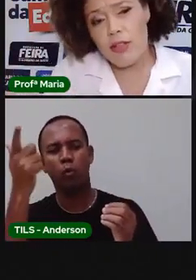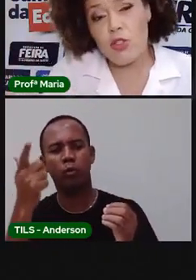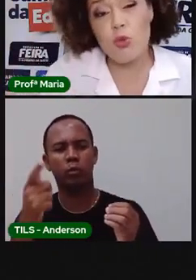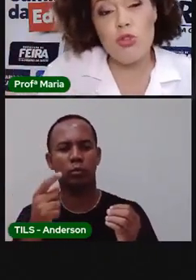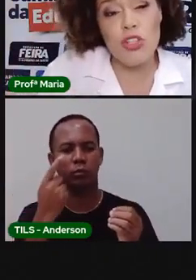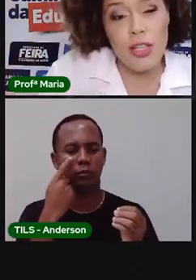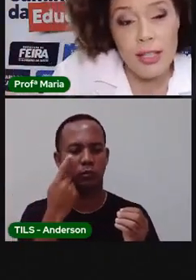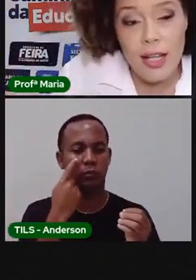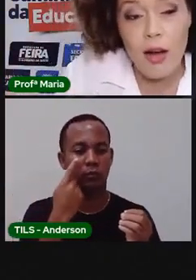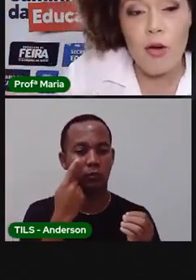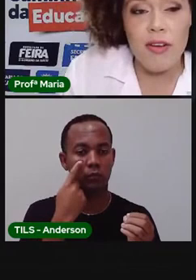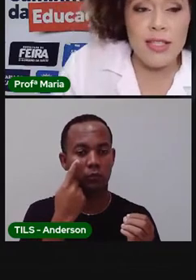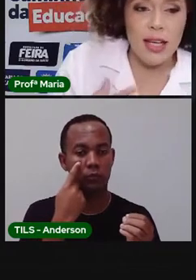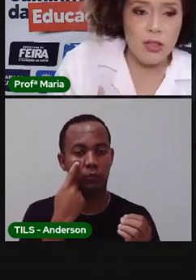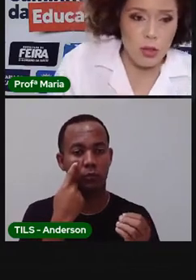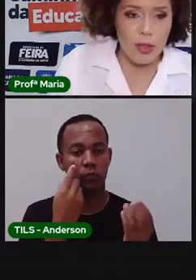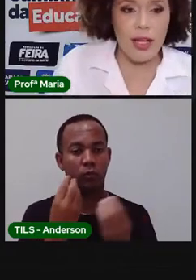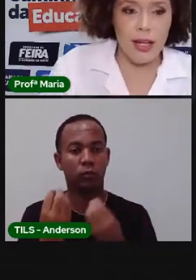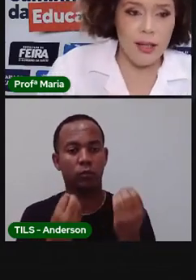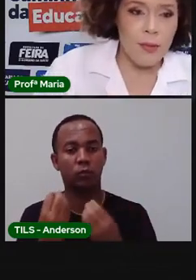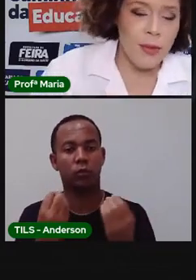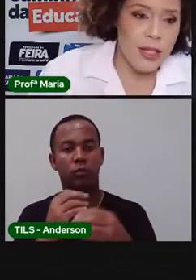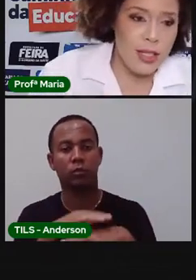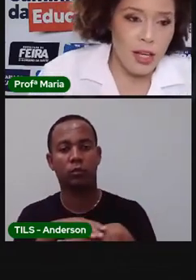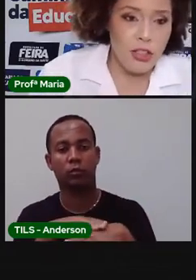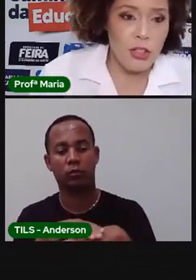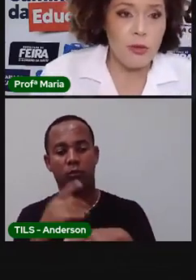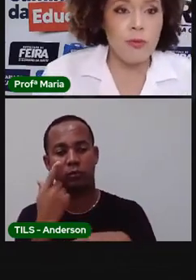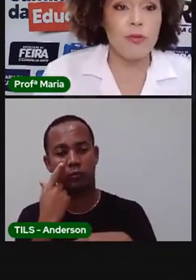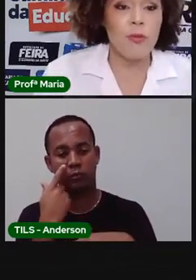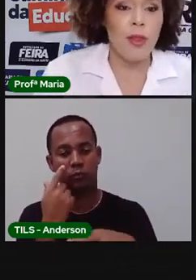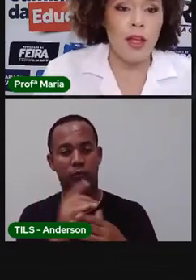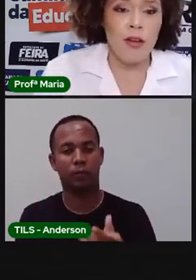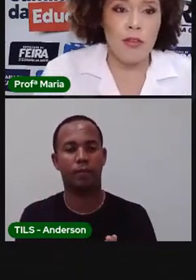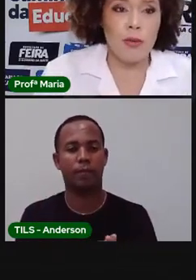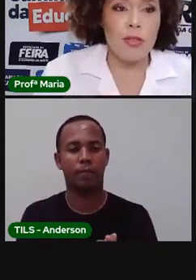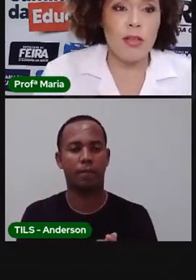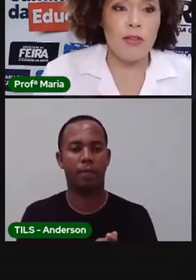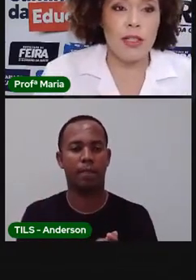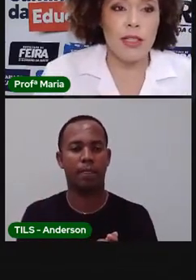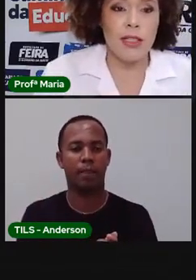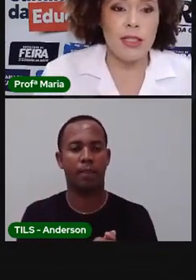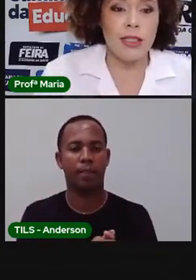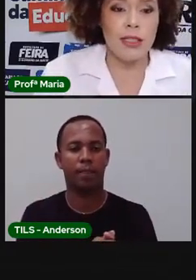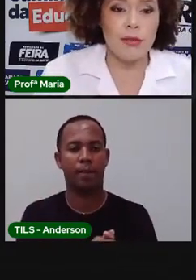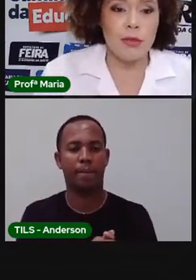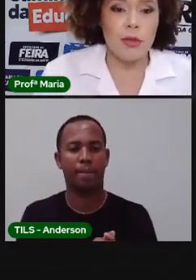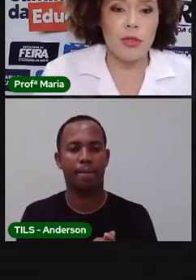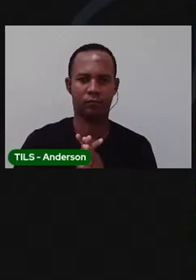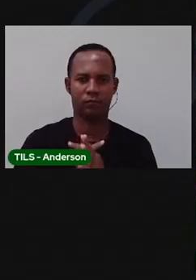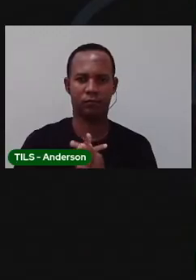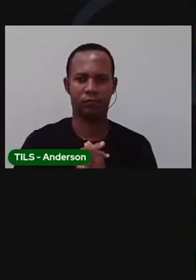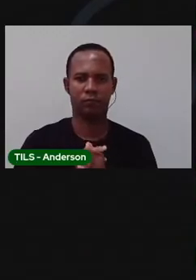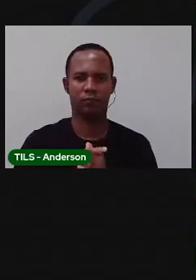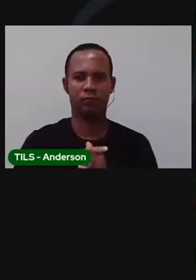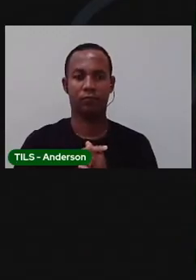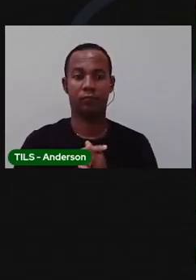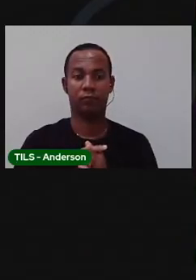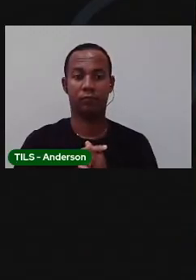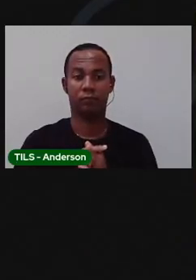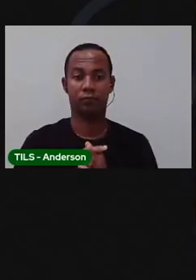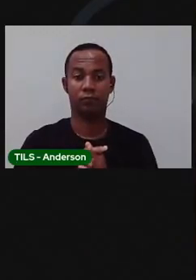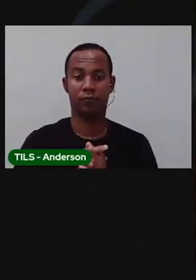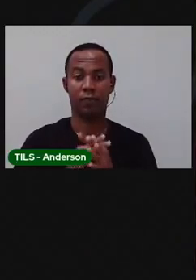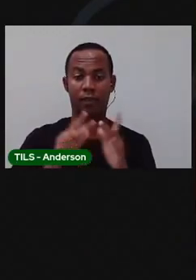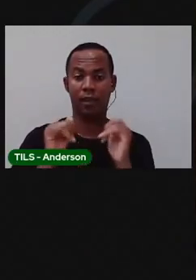depois a gente vai dar uma discutida, conversar sobre ele. Certinho? Vamos que vamos! O aviso sonoro